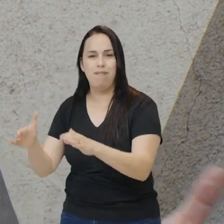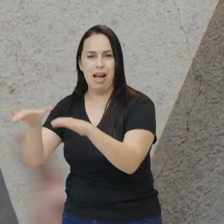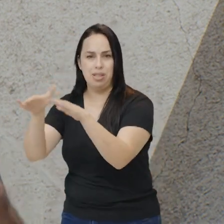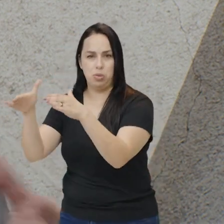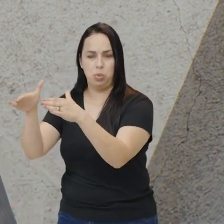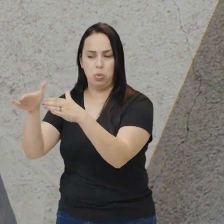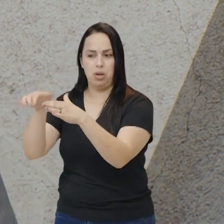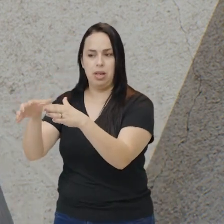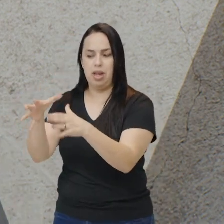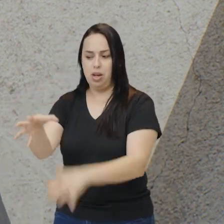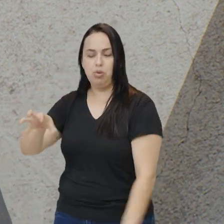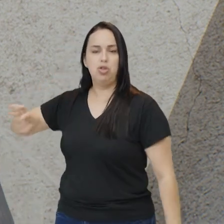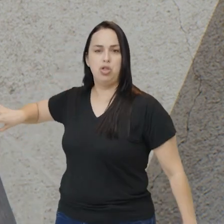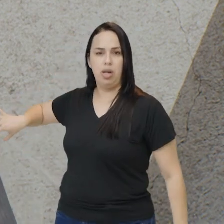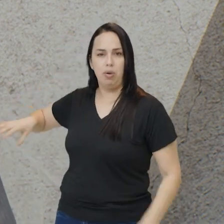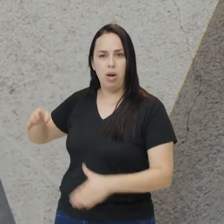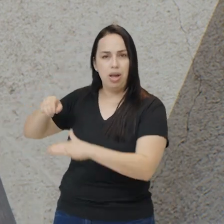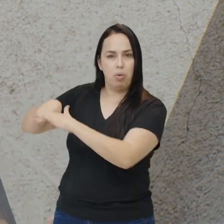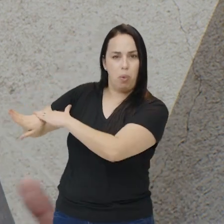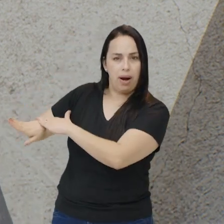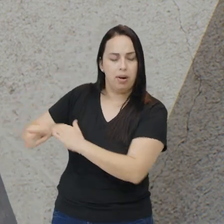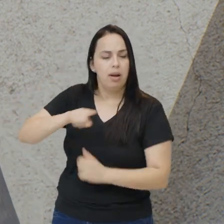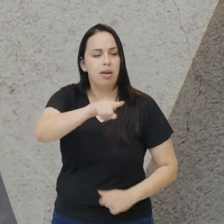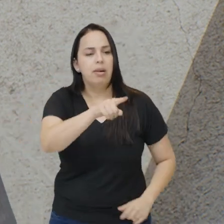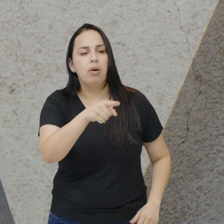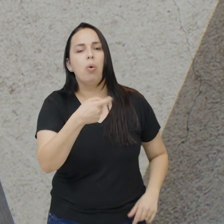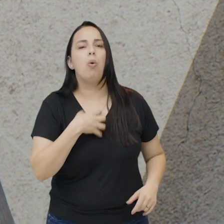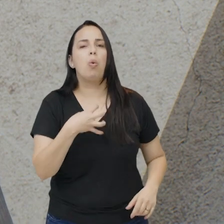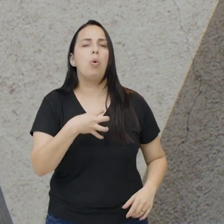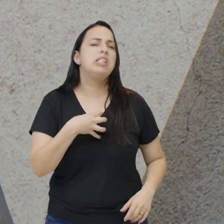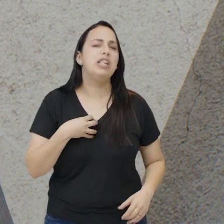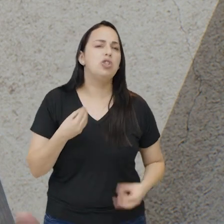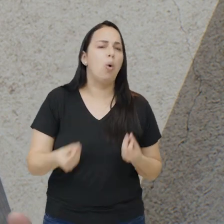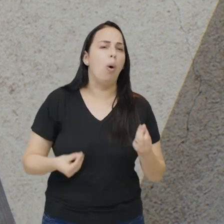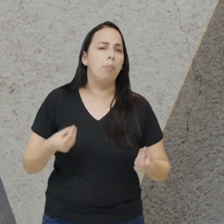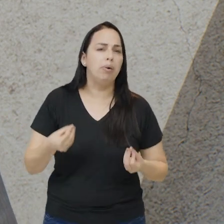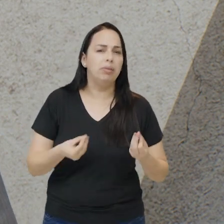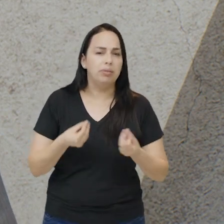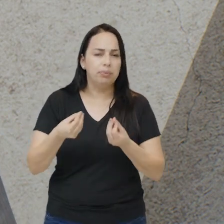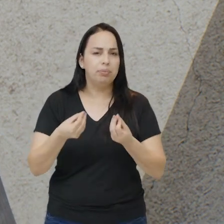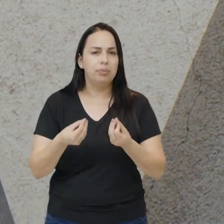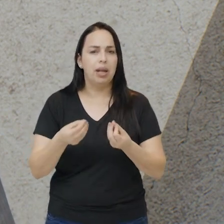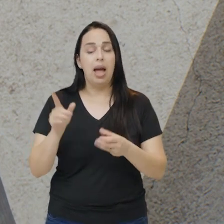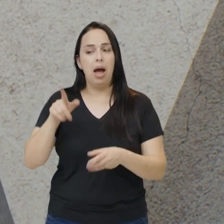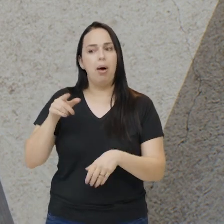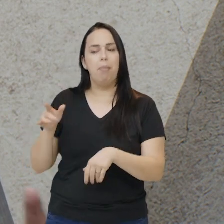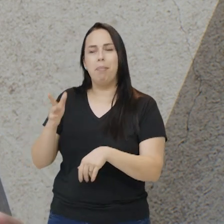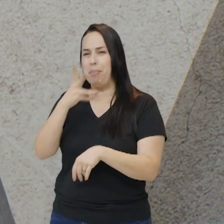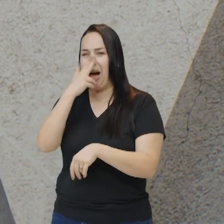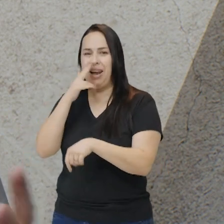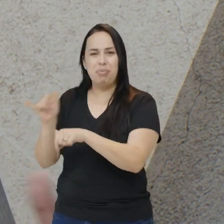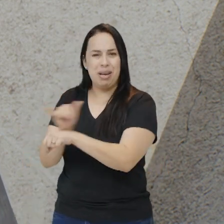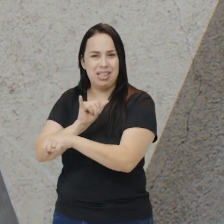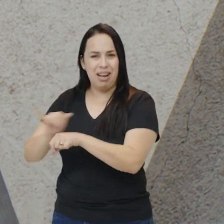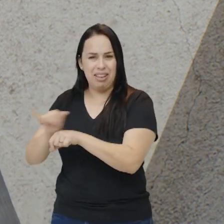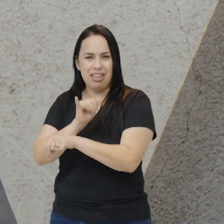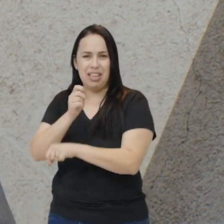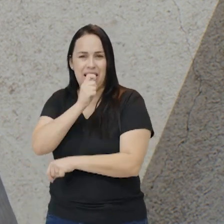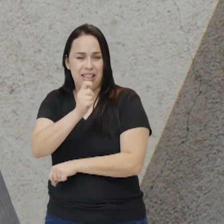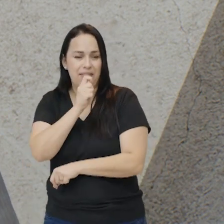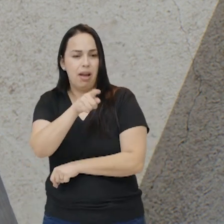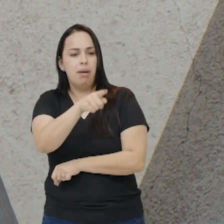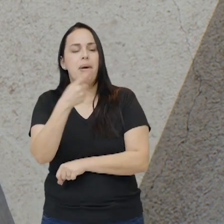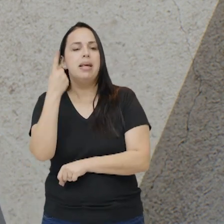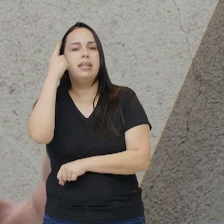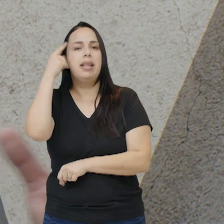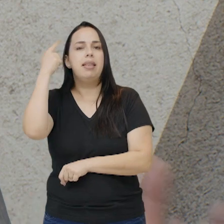é que a pessoa reage, né? Então, há vários exercícios, há vários tipos de estratégia que são usadas para tentar identificar o perfil daquele